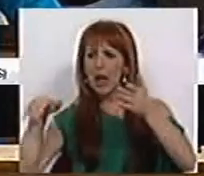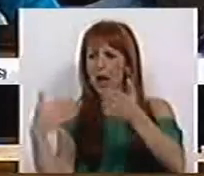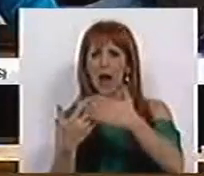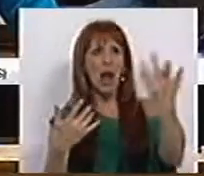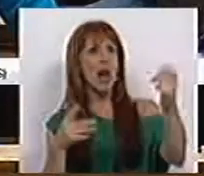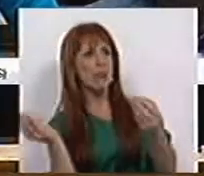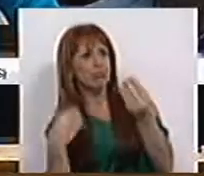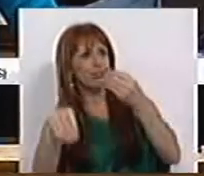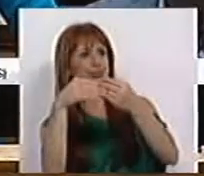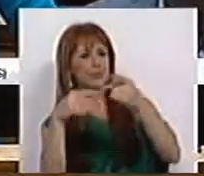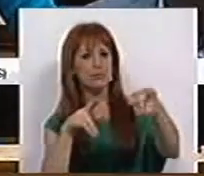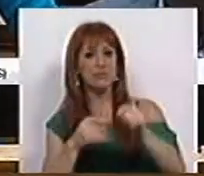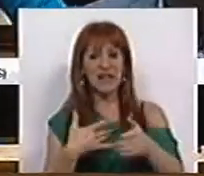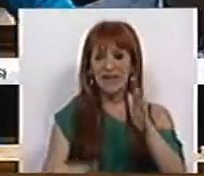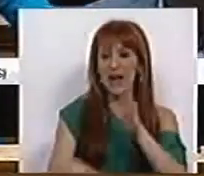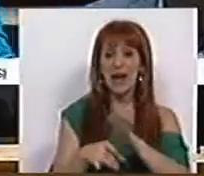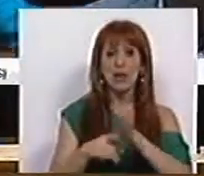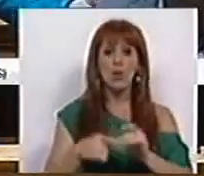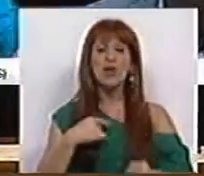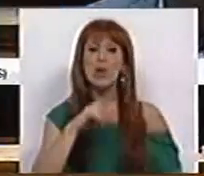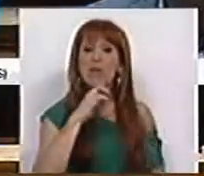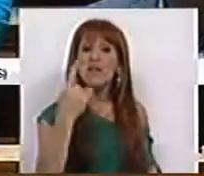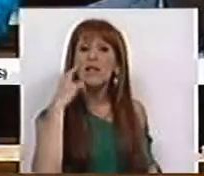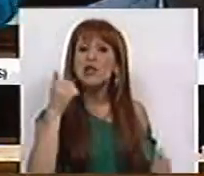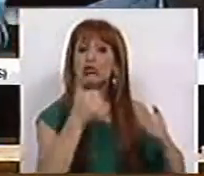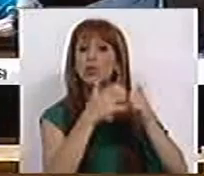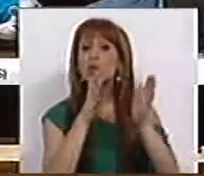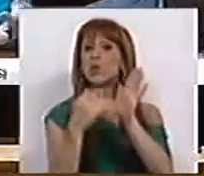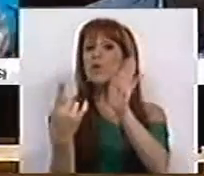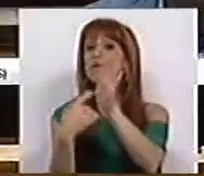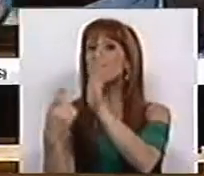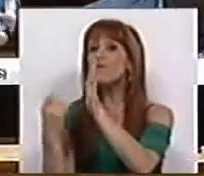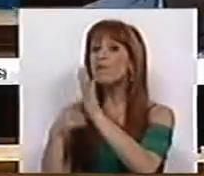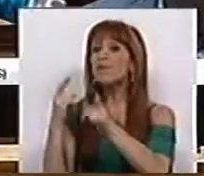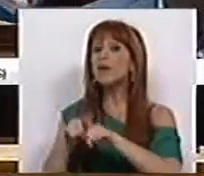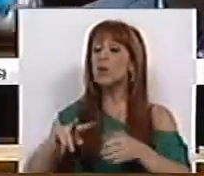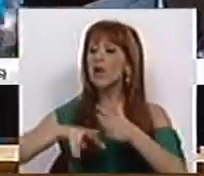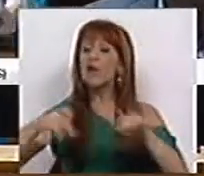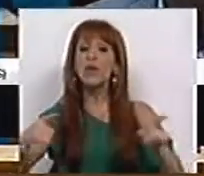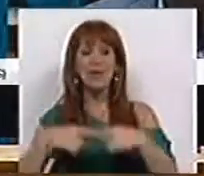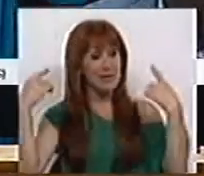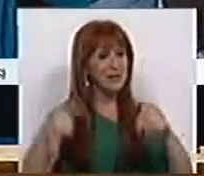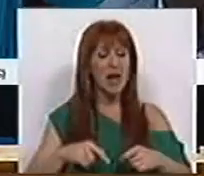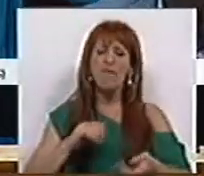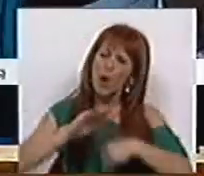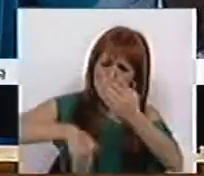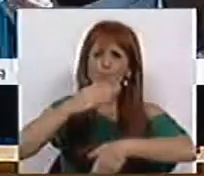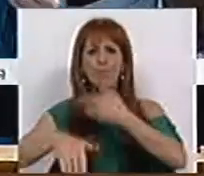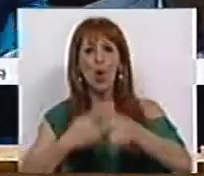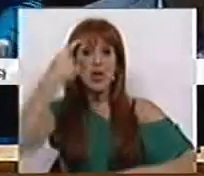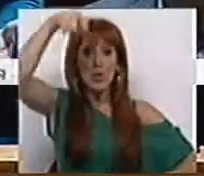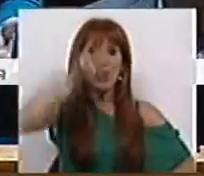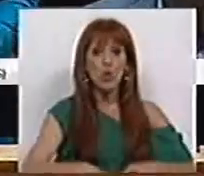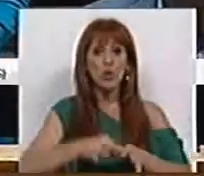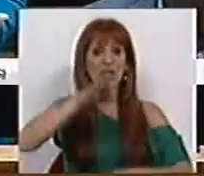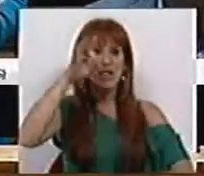e que estão agora em anexo neste crédito lá e o que é chamar a atenção para tudo aquilo que falta para que esta reforma tivesse pernas para andar no dia